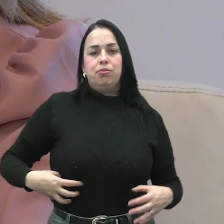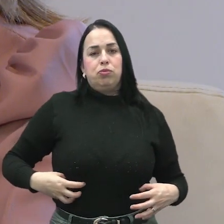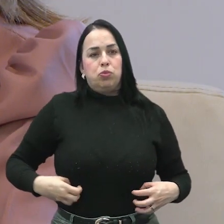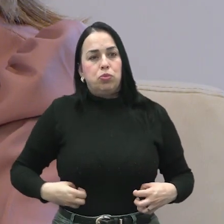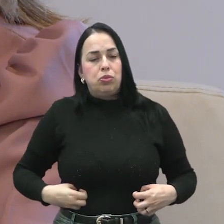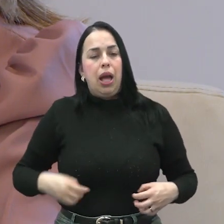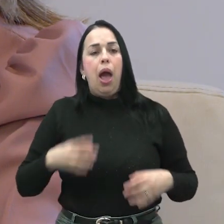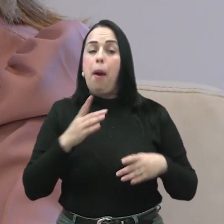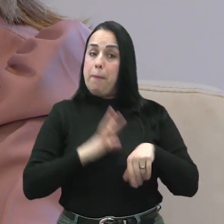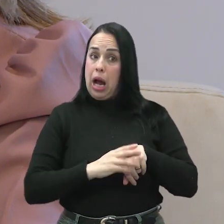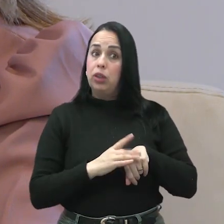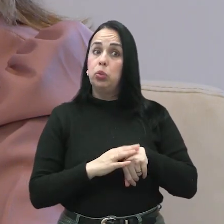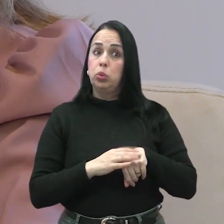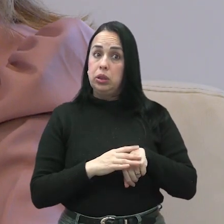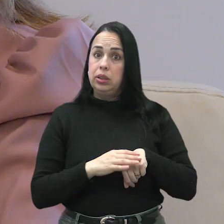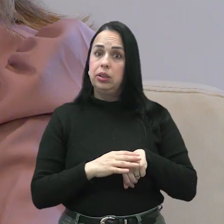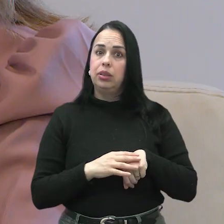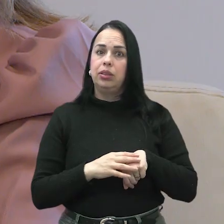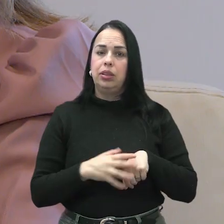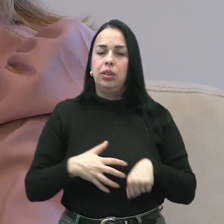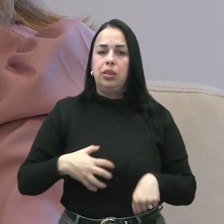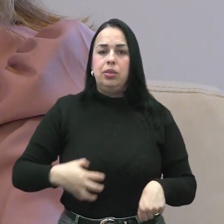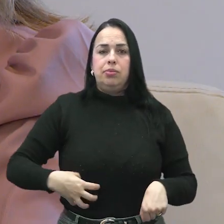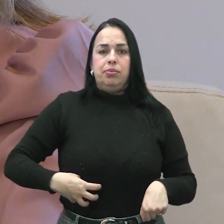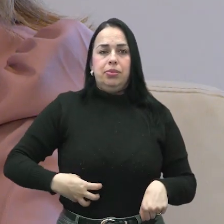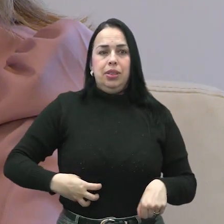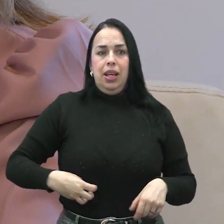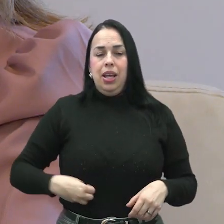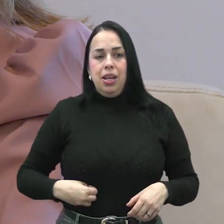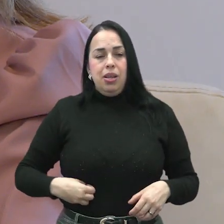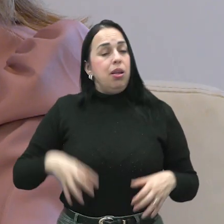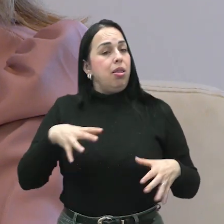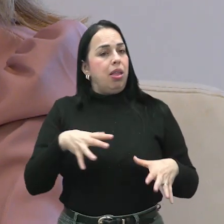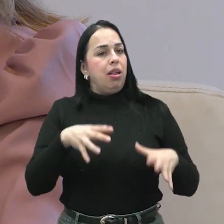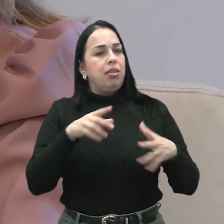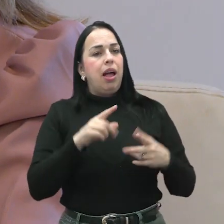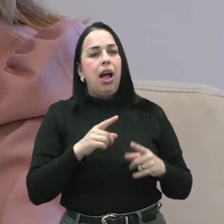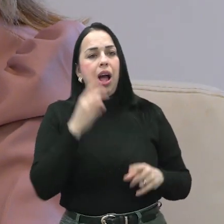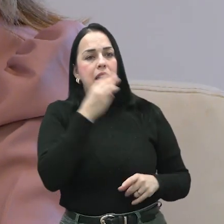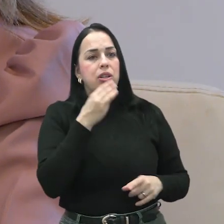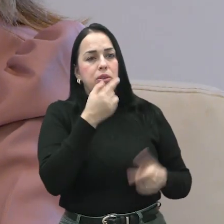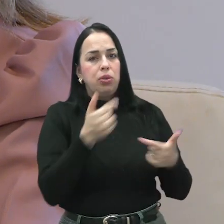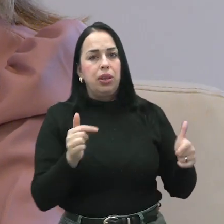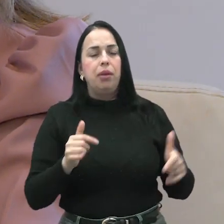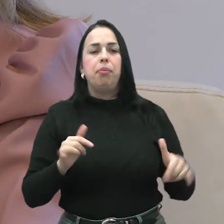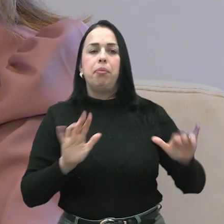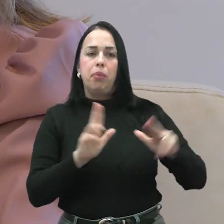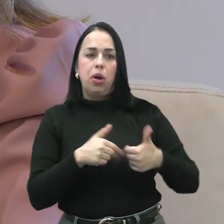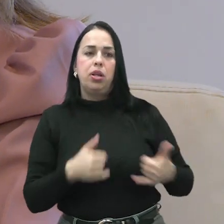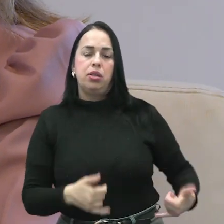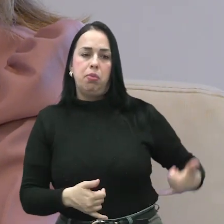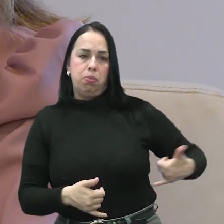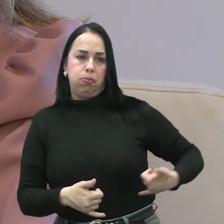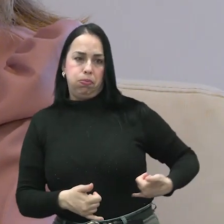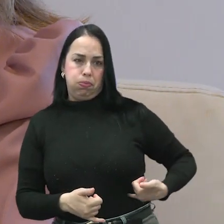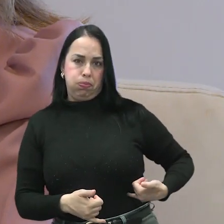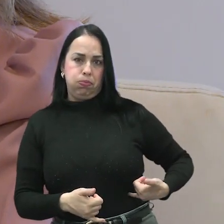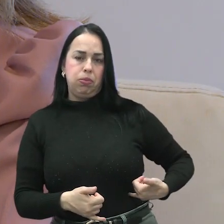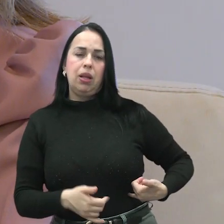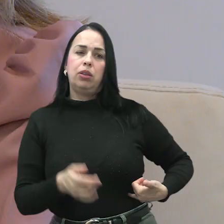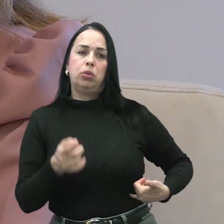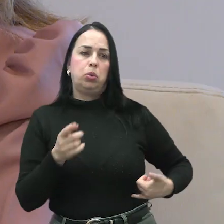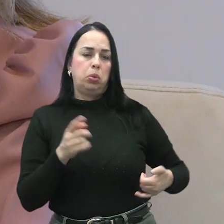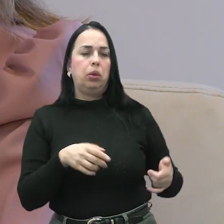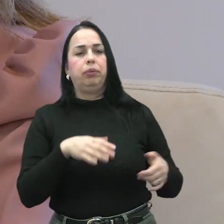falência pancreática. É uma doença autoimune na qual o pâncreas acaba não produzindo insulina. Então, o paciente tem que usar a insulina desde o